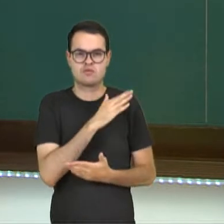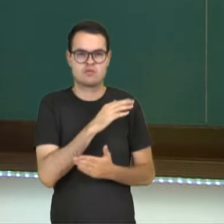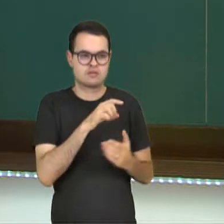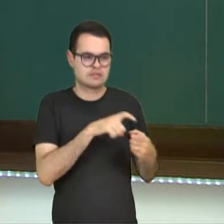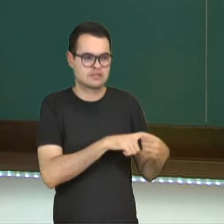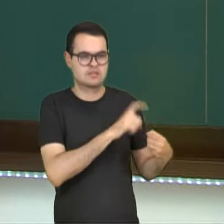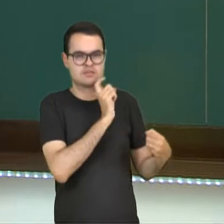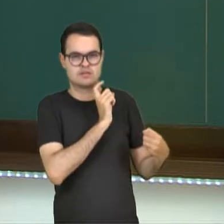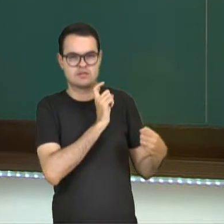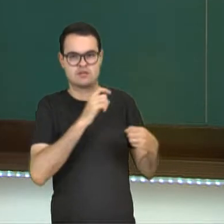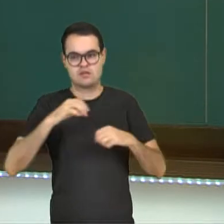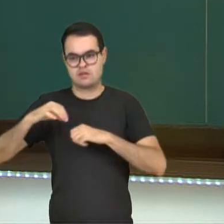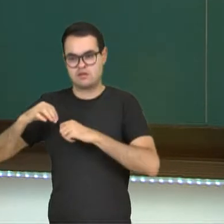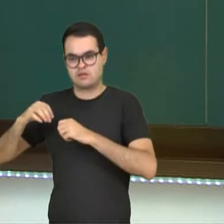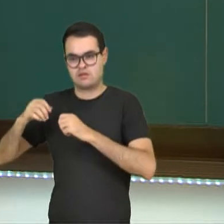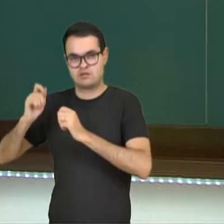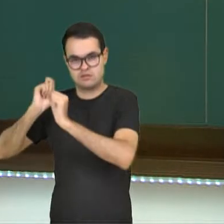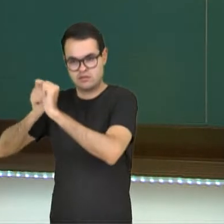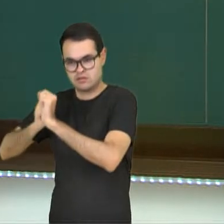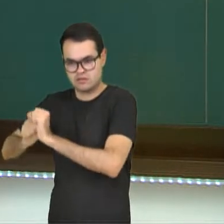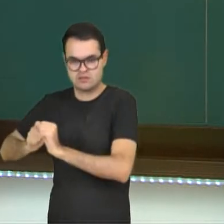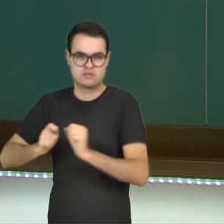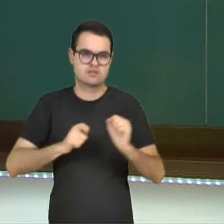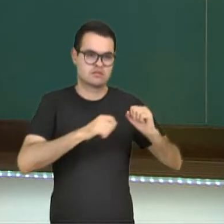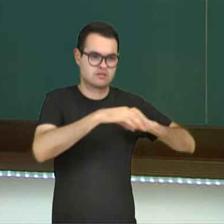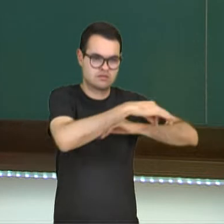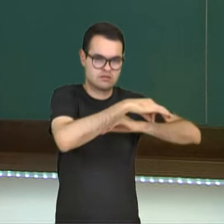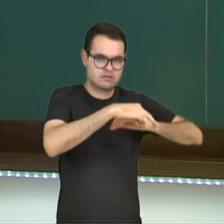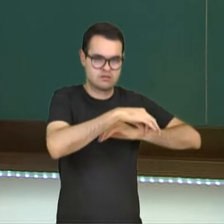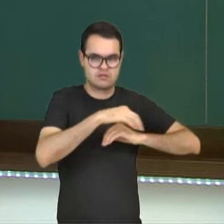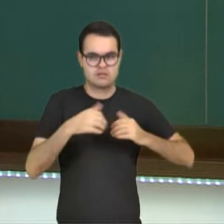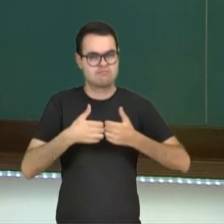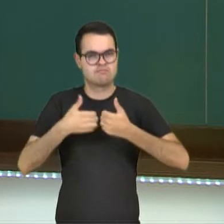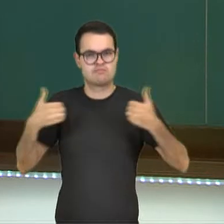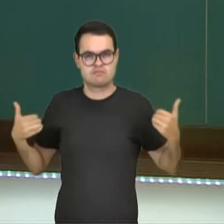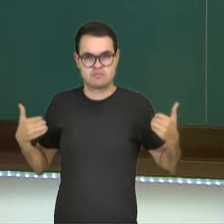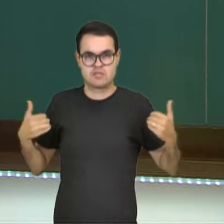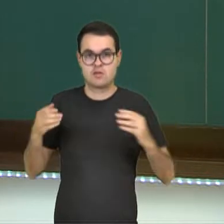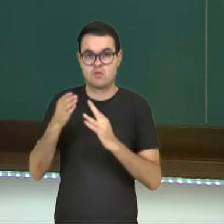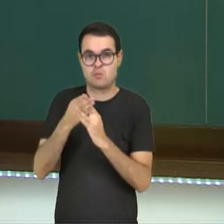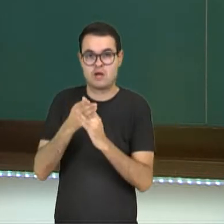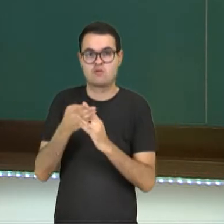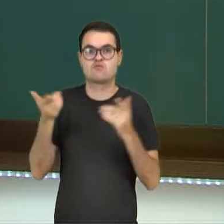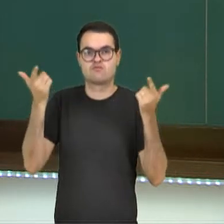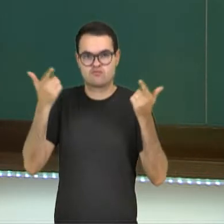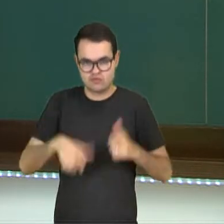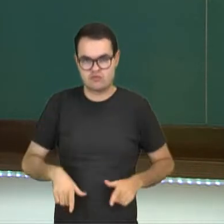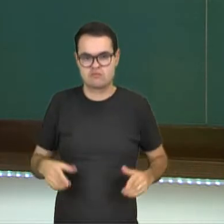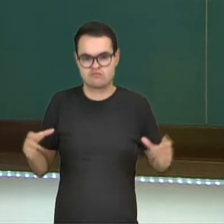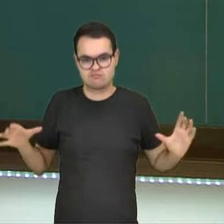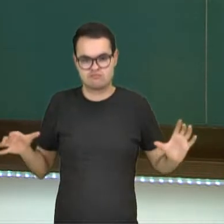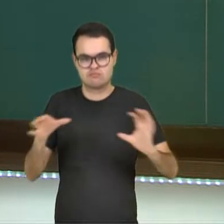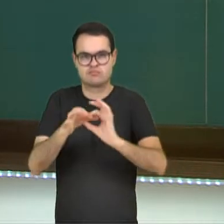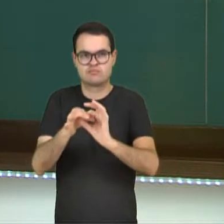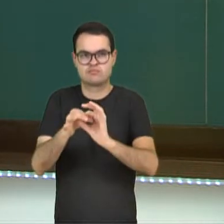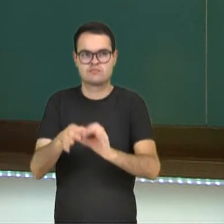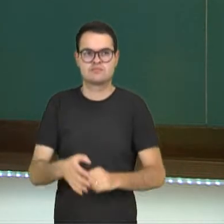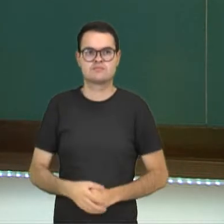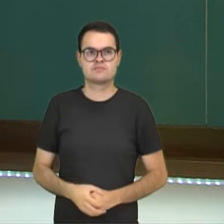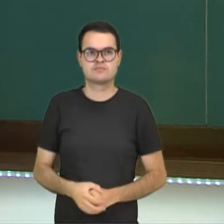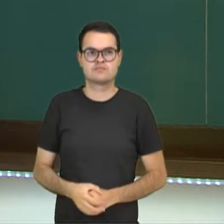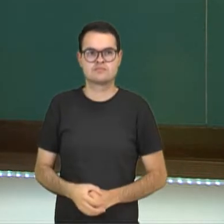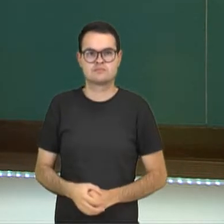independentes a arquitetura e a escultura, o Barroco ele vai de novo entrelaçar uma na outra. Uma tem que completar a outra.